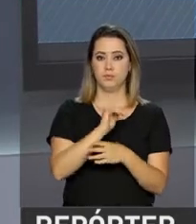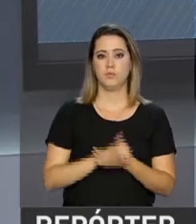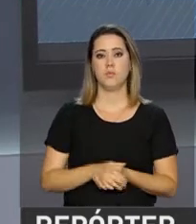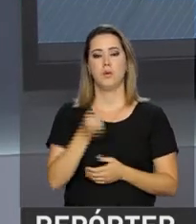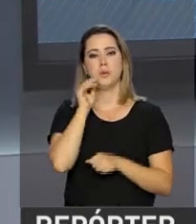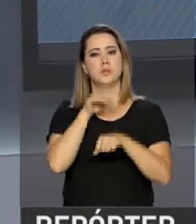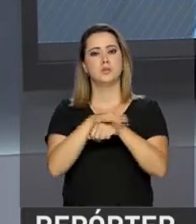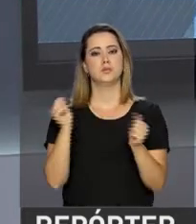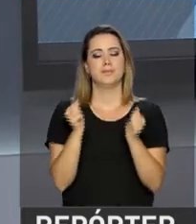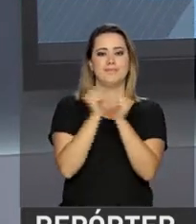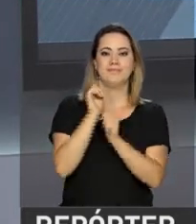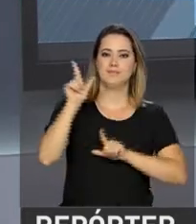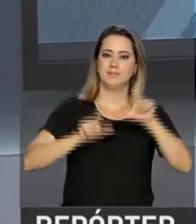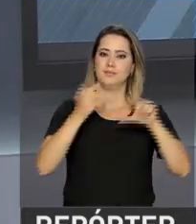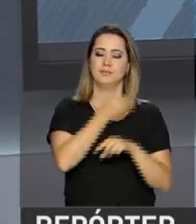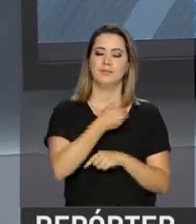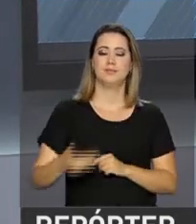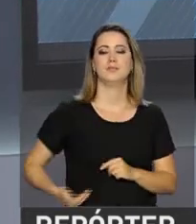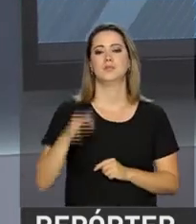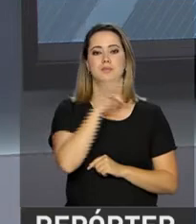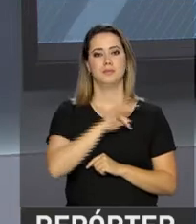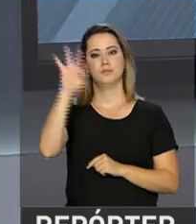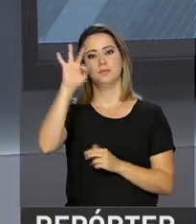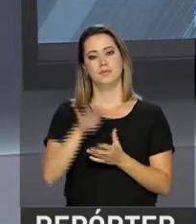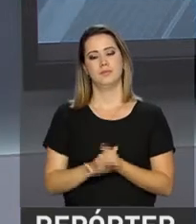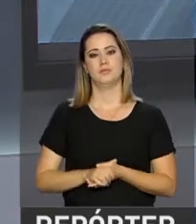Uma boa noite para você e continue com a gente na NBR,